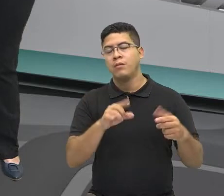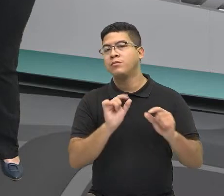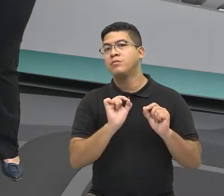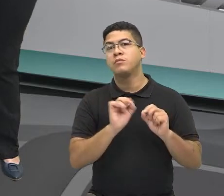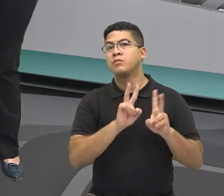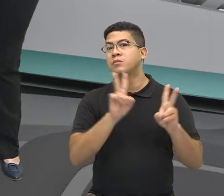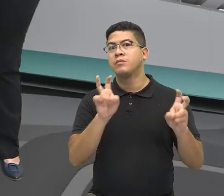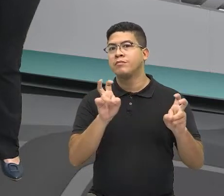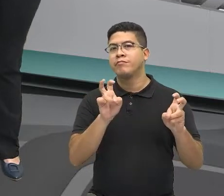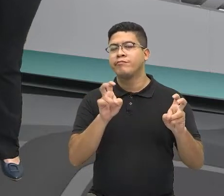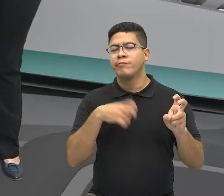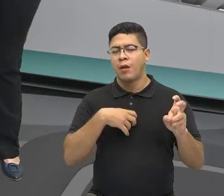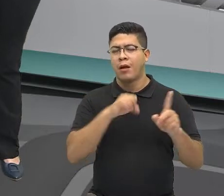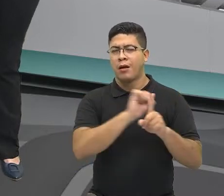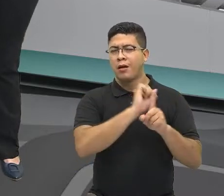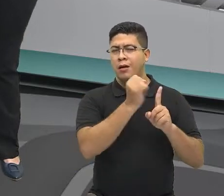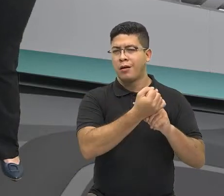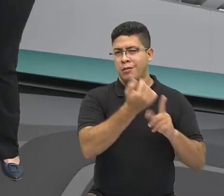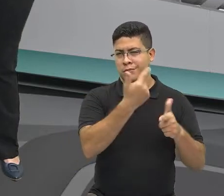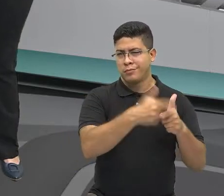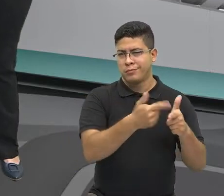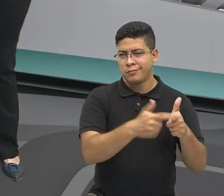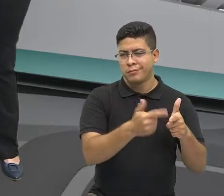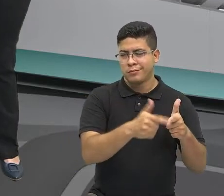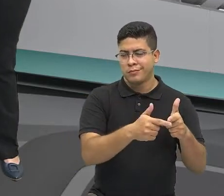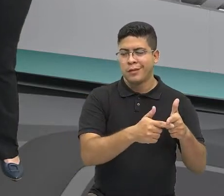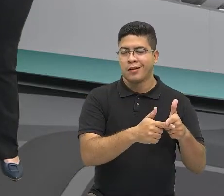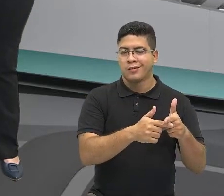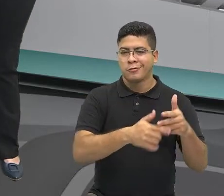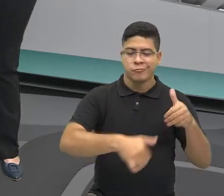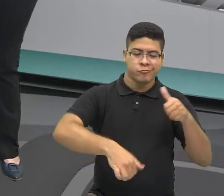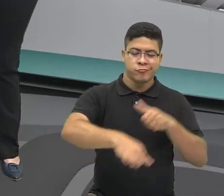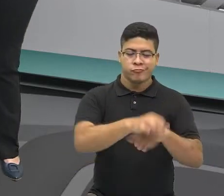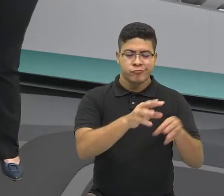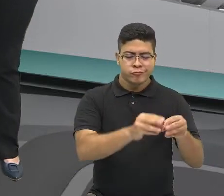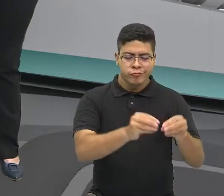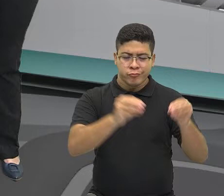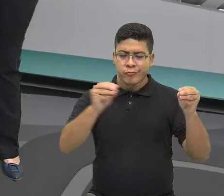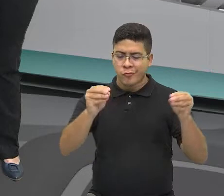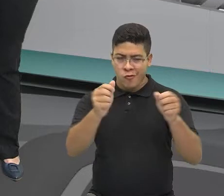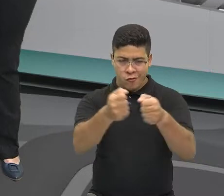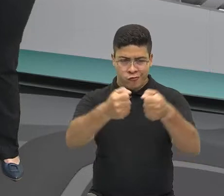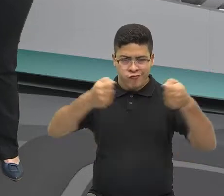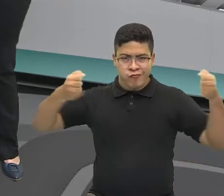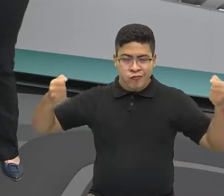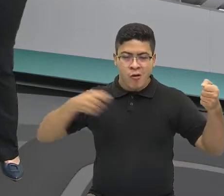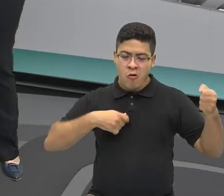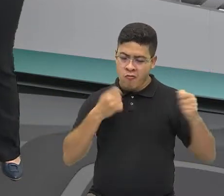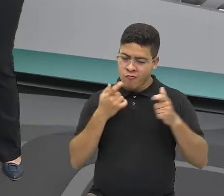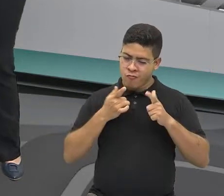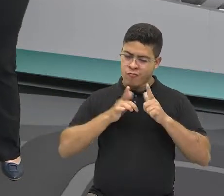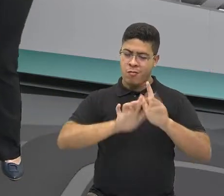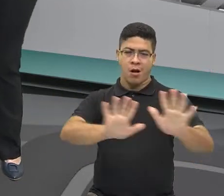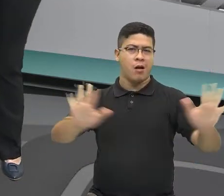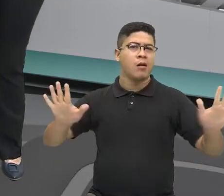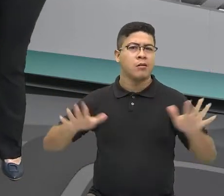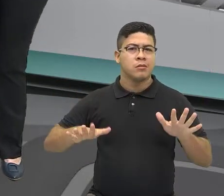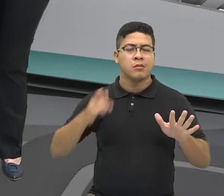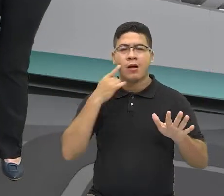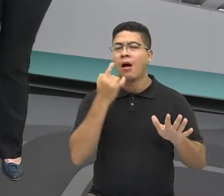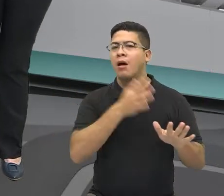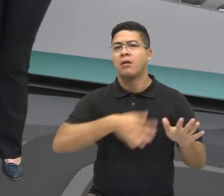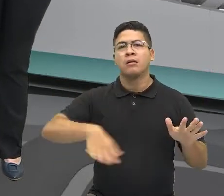questões sociais. A gente percebe, né, na aula também das vanguardas, que há